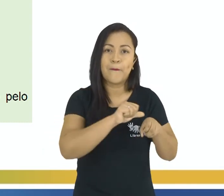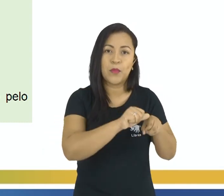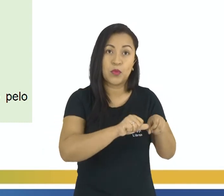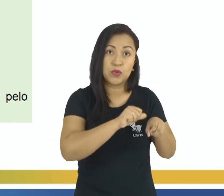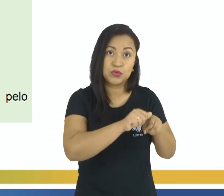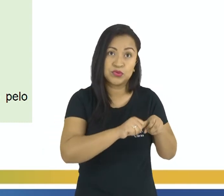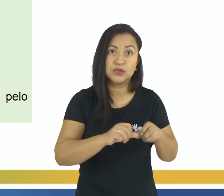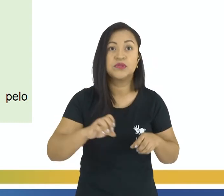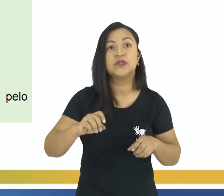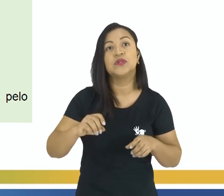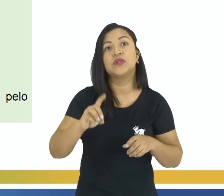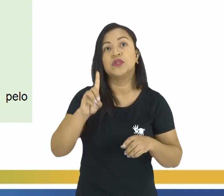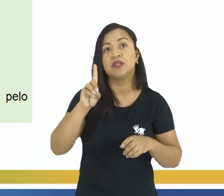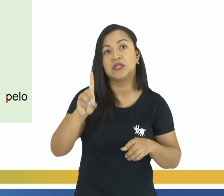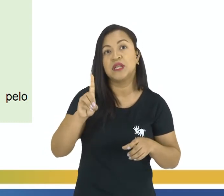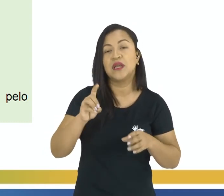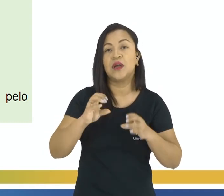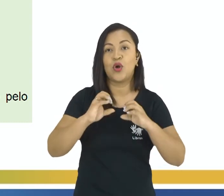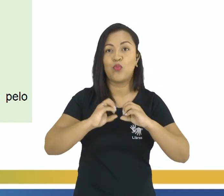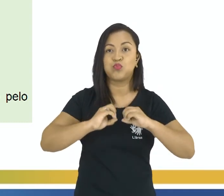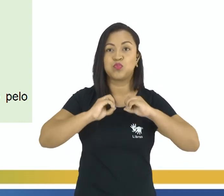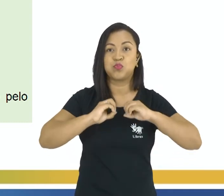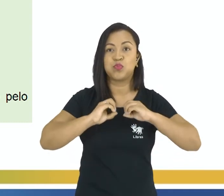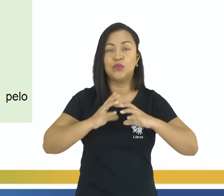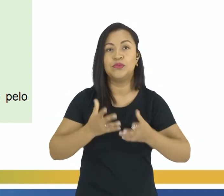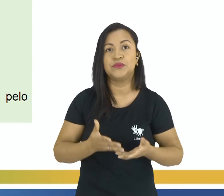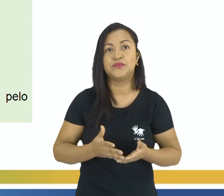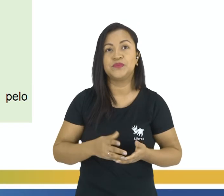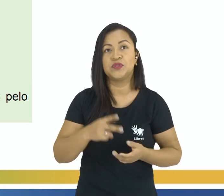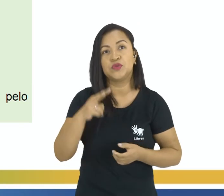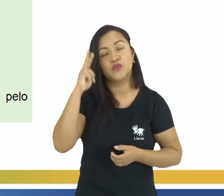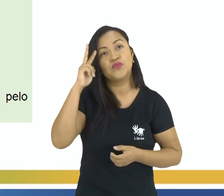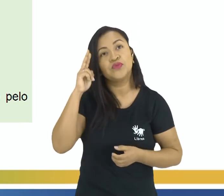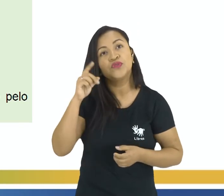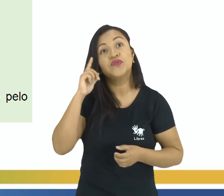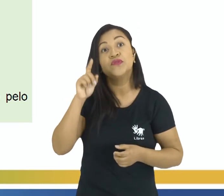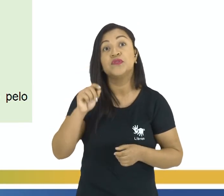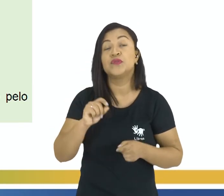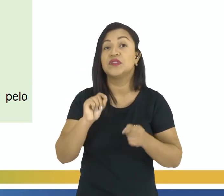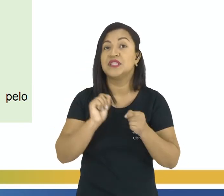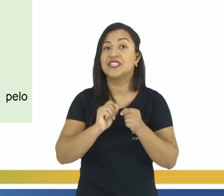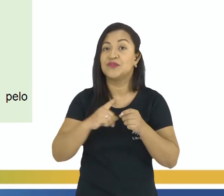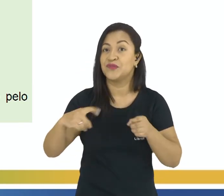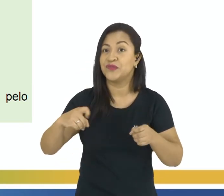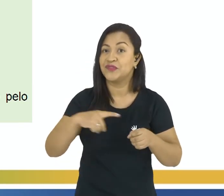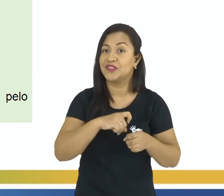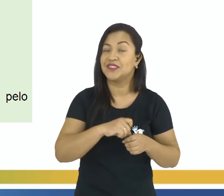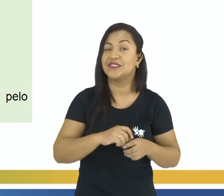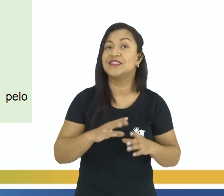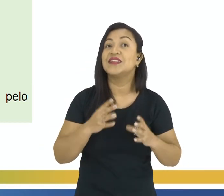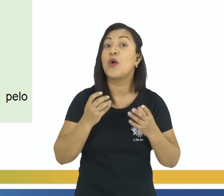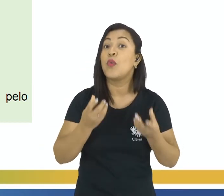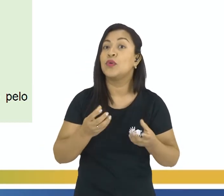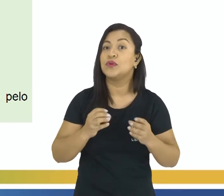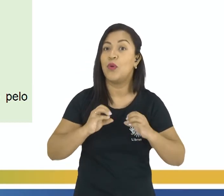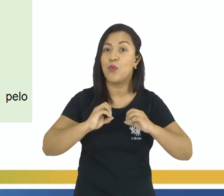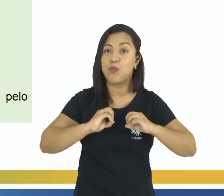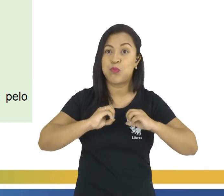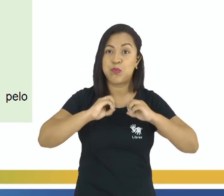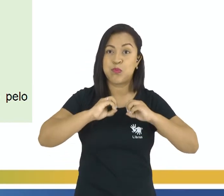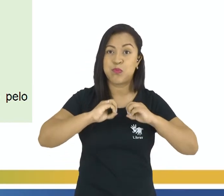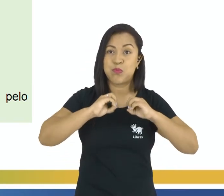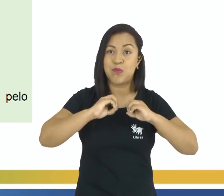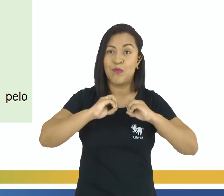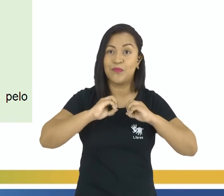o local onde os espermatozoides eles são produzidos no homem são nos testículos, mais precisamente